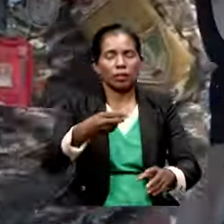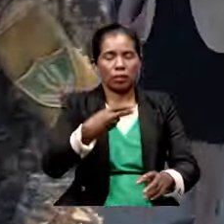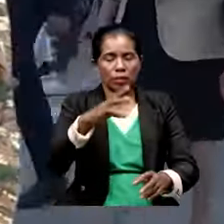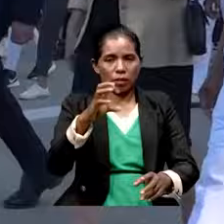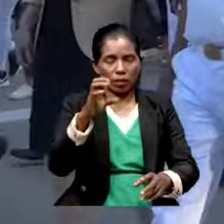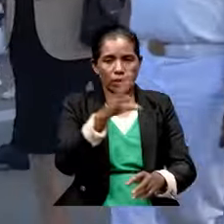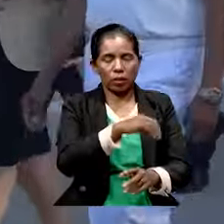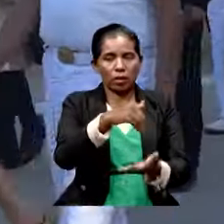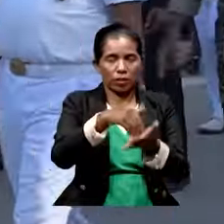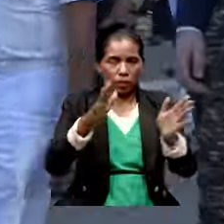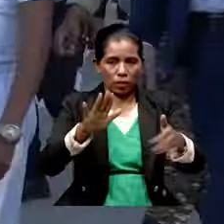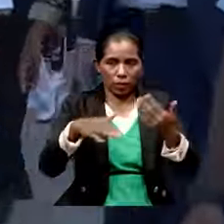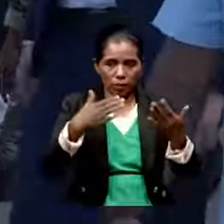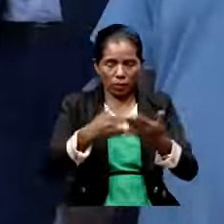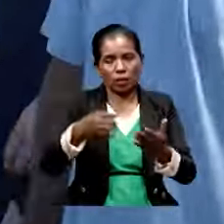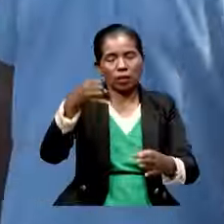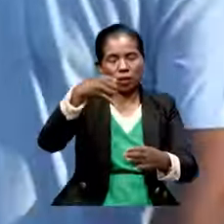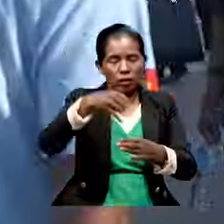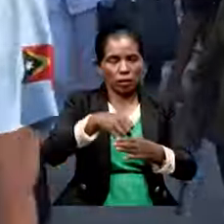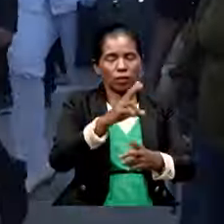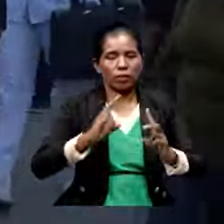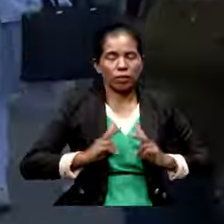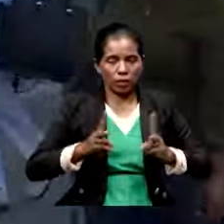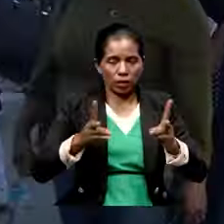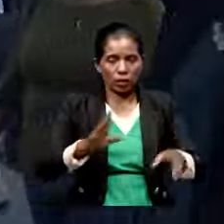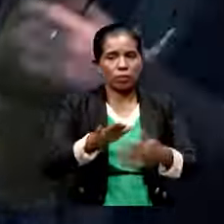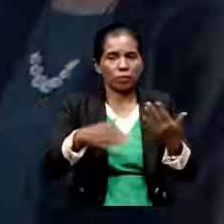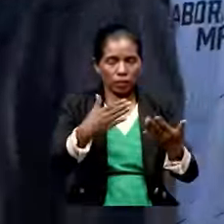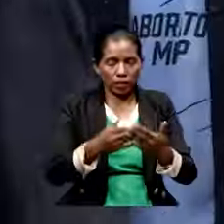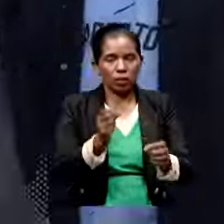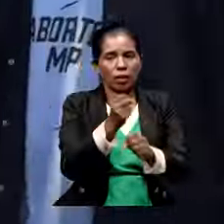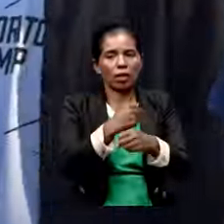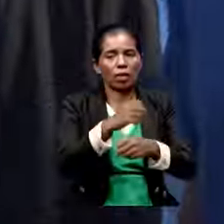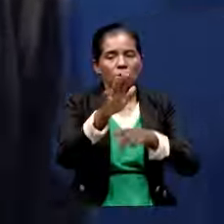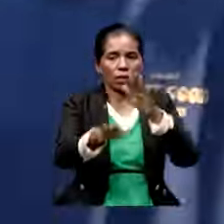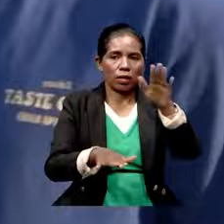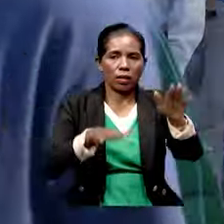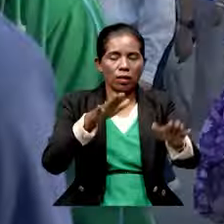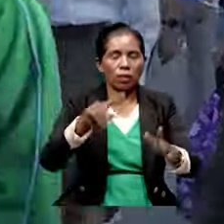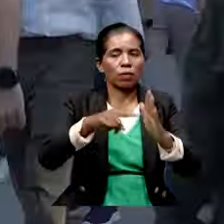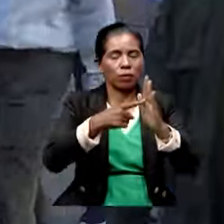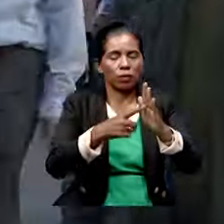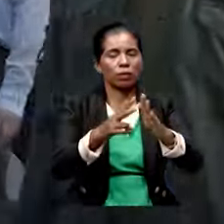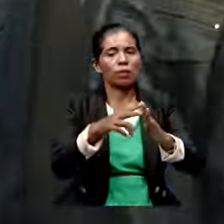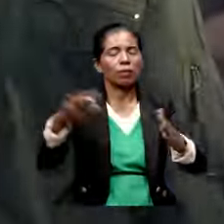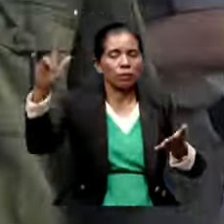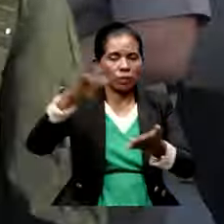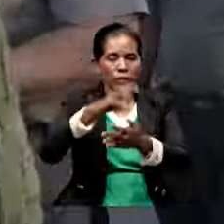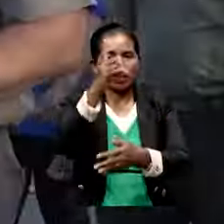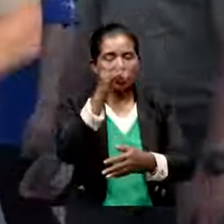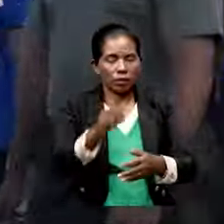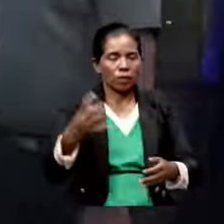Costa, estudante Sira, inclui antigo comandante Interfet Sira, Halau Marça Saudável, Rahuhusi Porto Dili, do